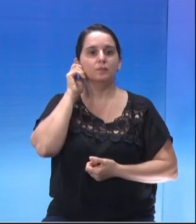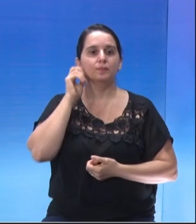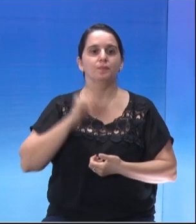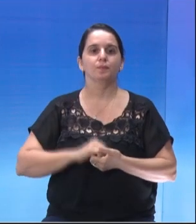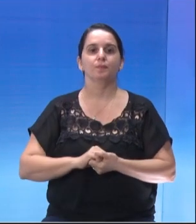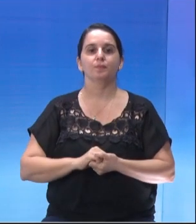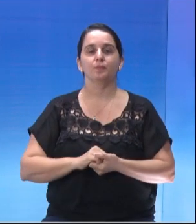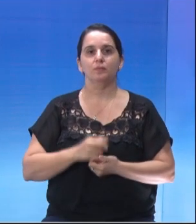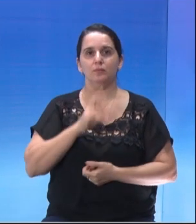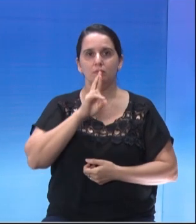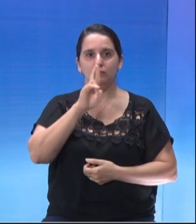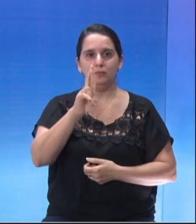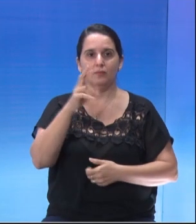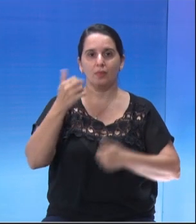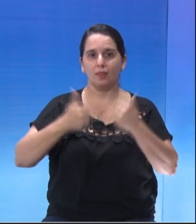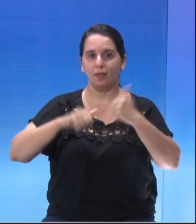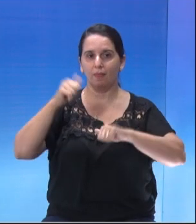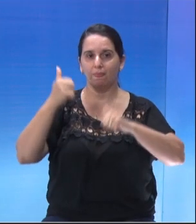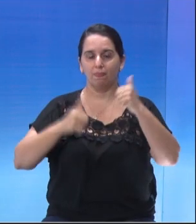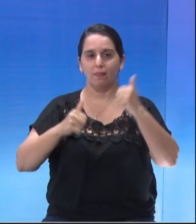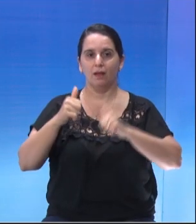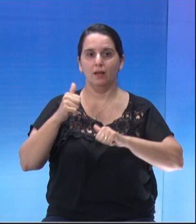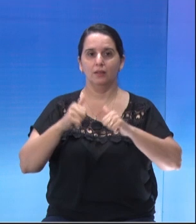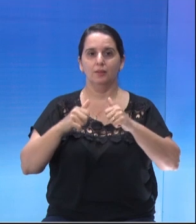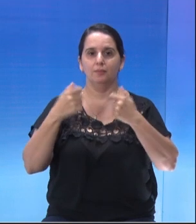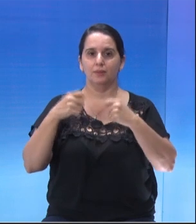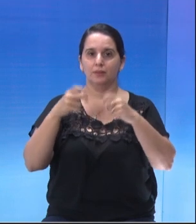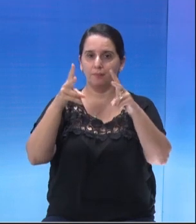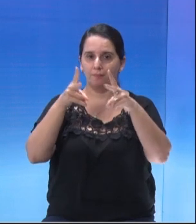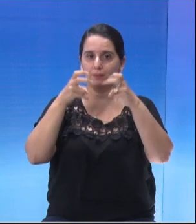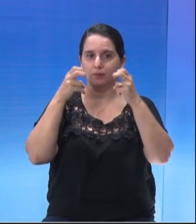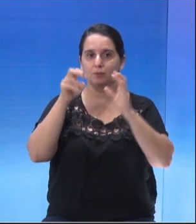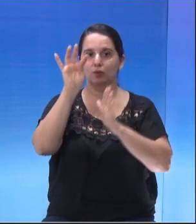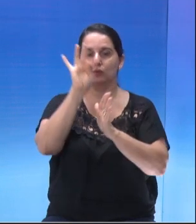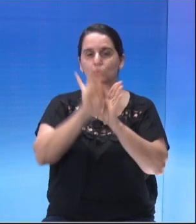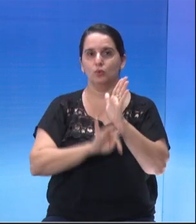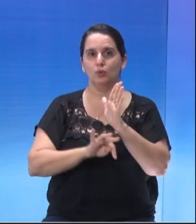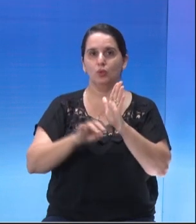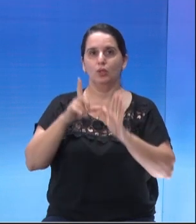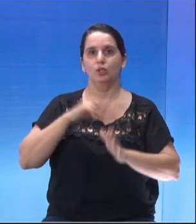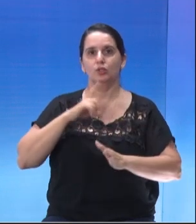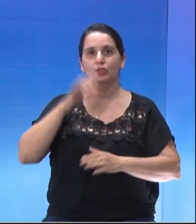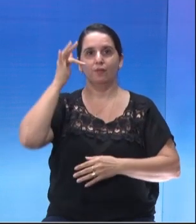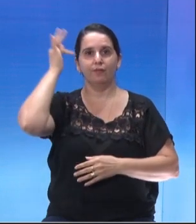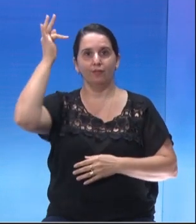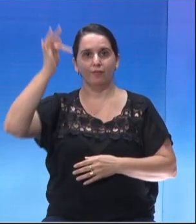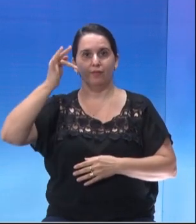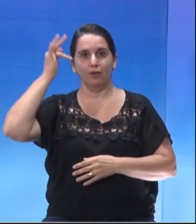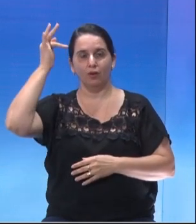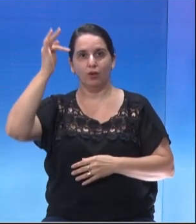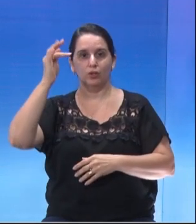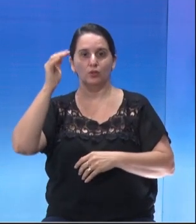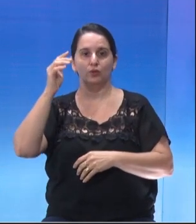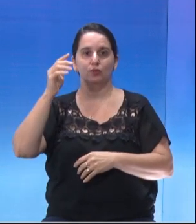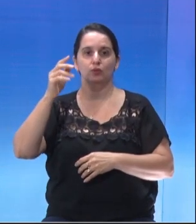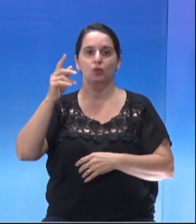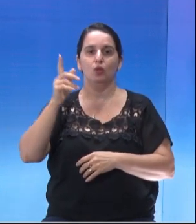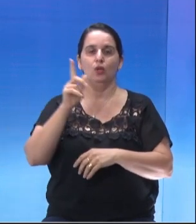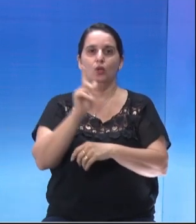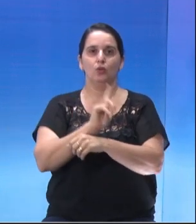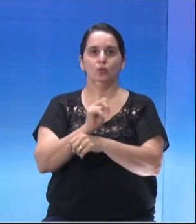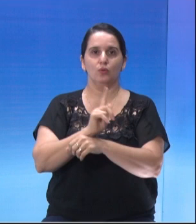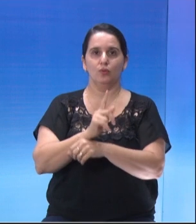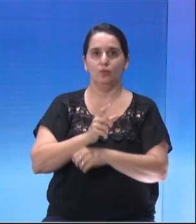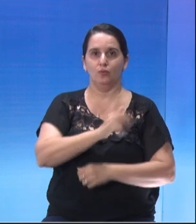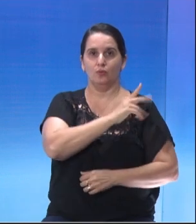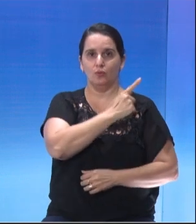Então, para responder essa questão, você deve observar que, de acordo com o texto, havia entre filósofos e autoridades governamentais da Roma Antiga